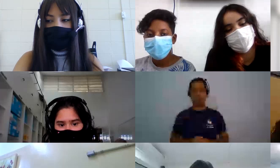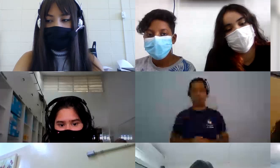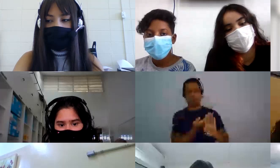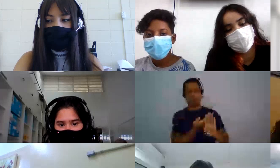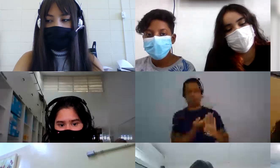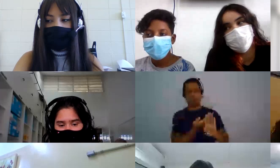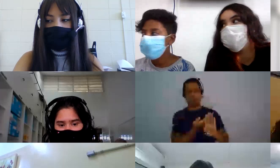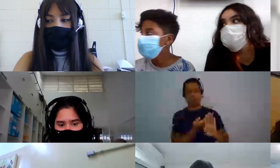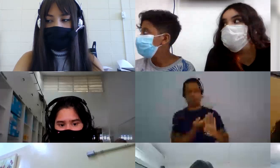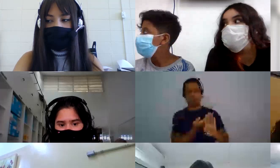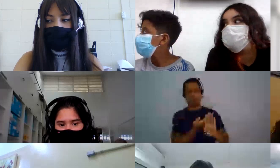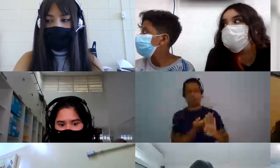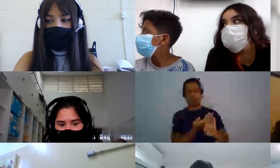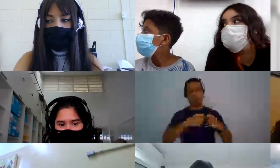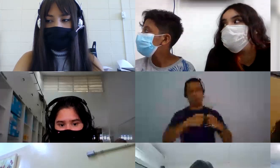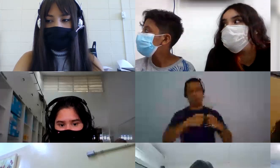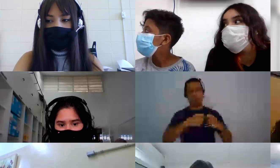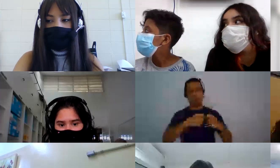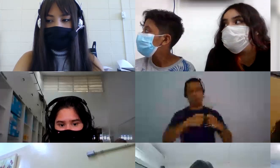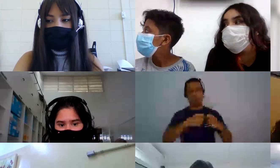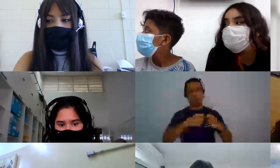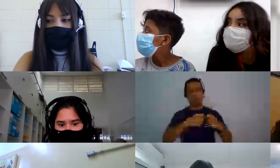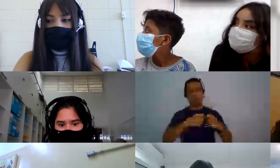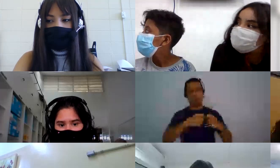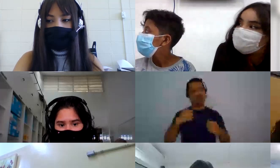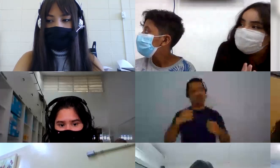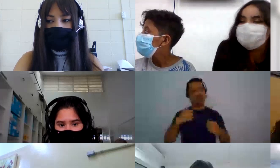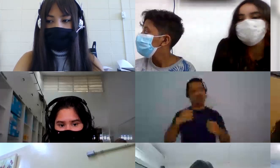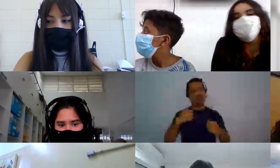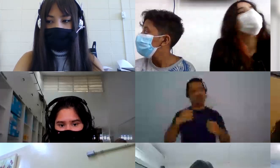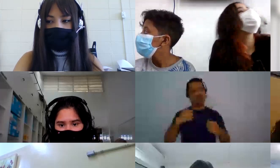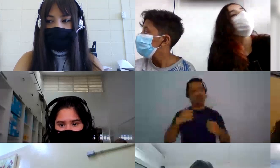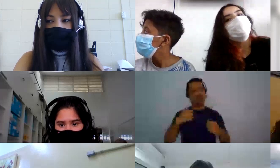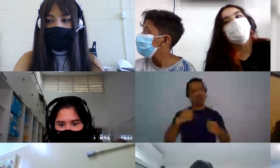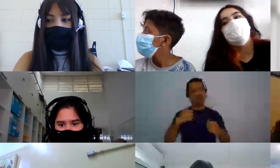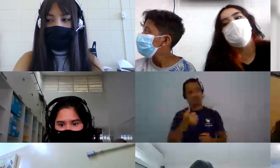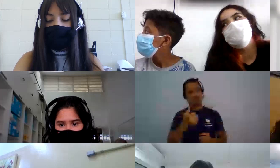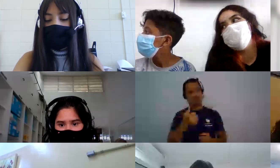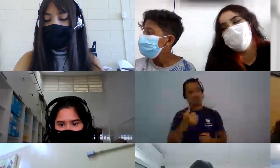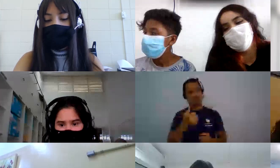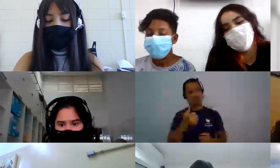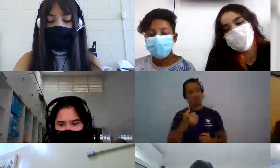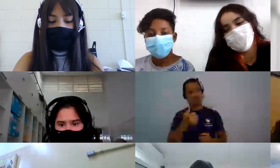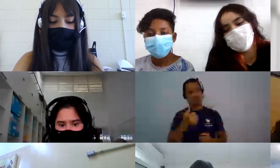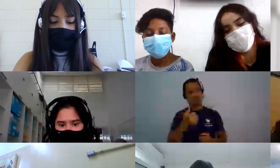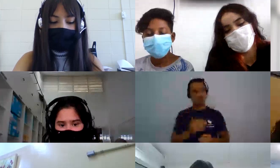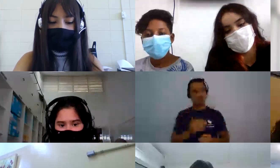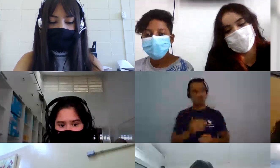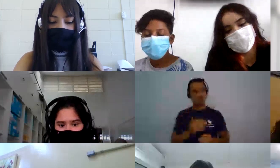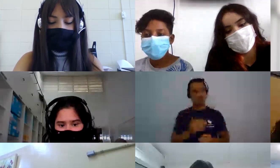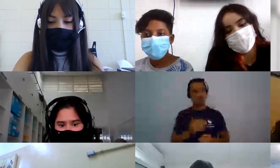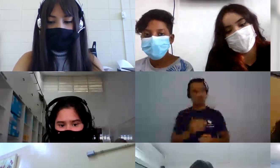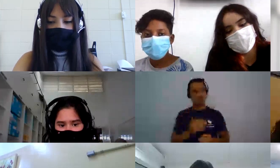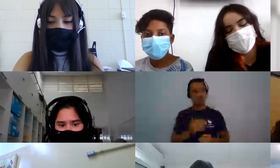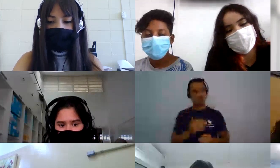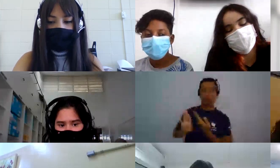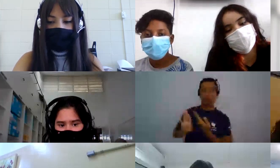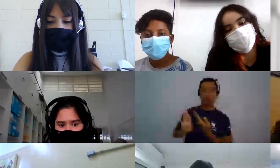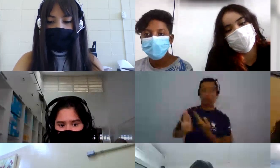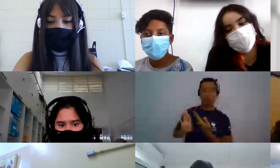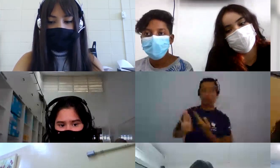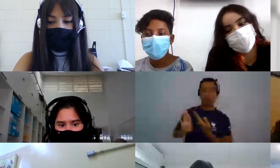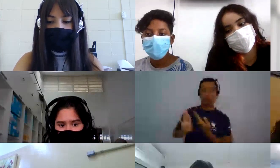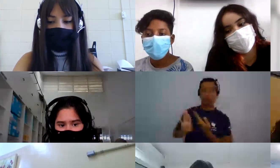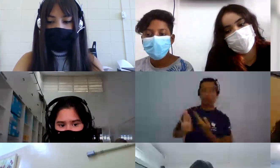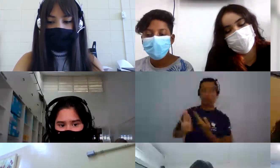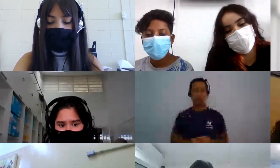que transasse com 14, 15 anos, o Rayane? Você deixaria de ser não, amiga? Não, eu não deixaria. Ai, eu acho que